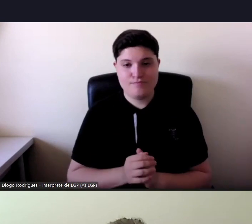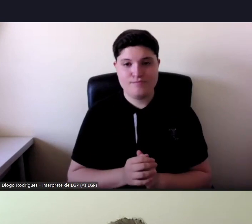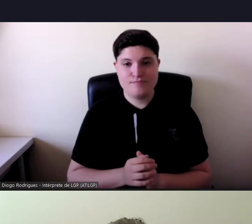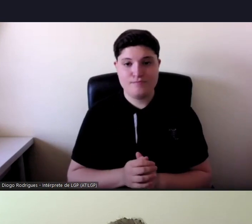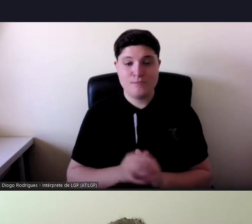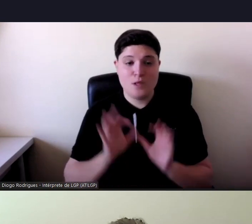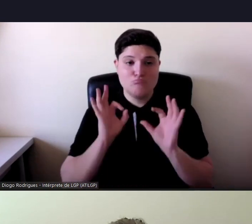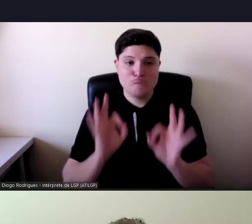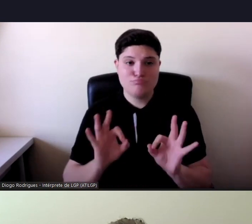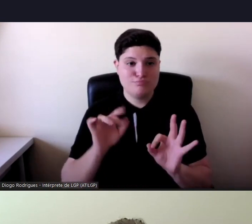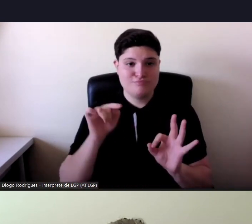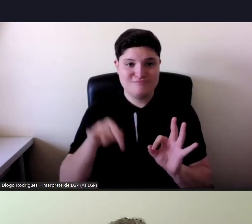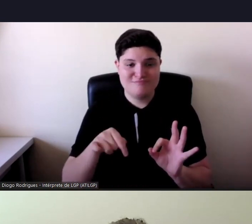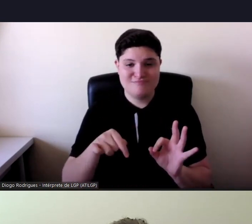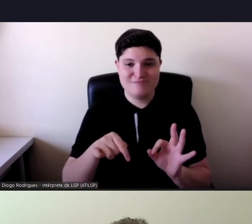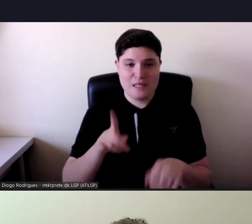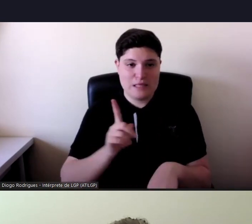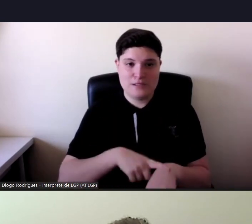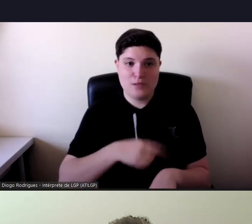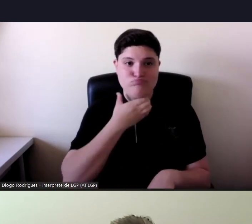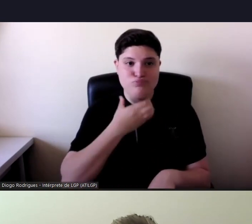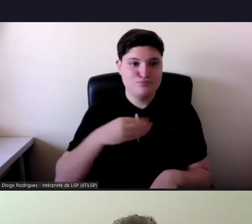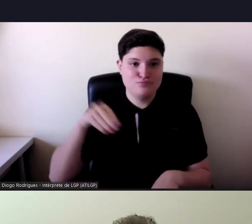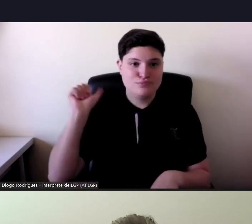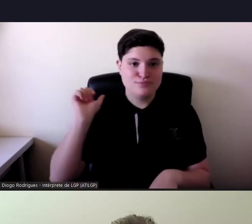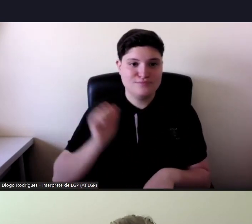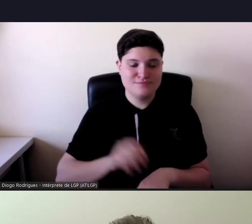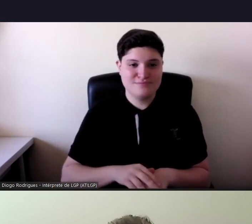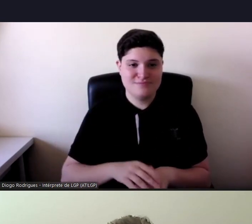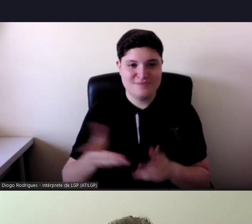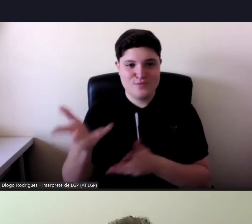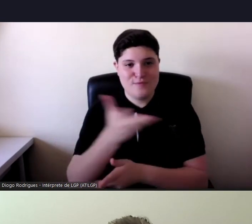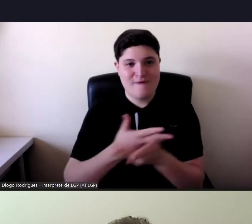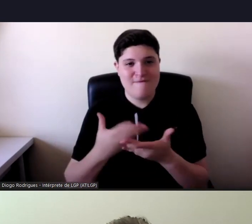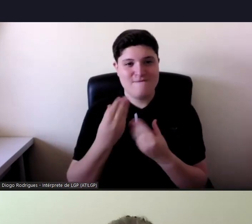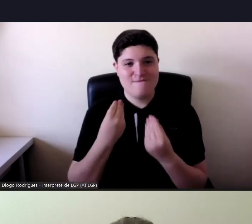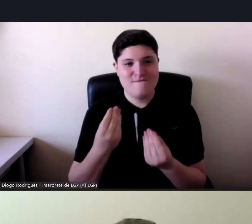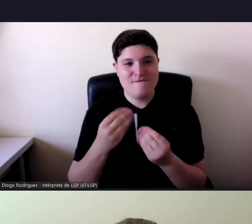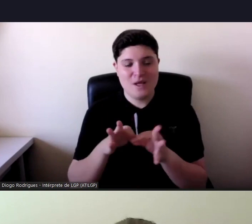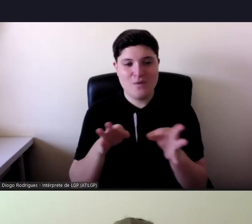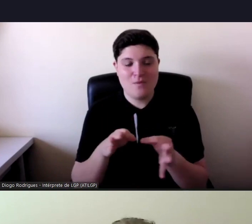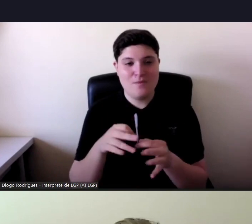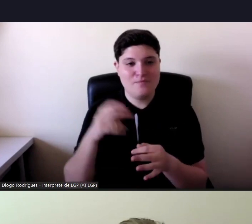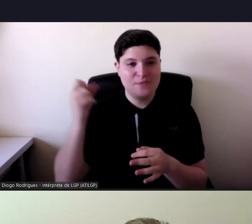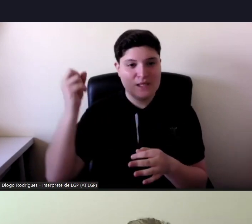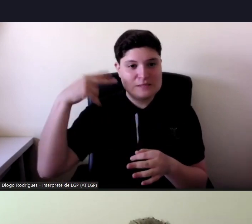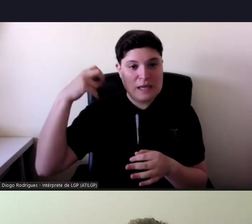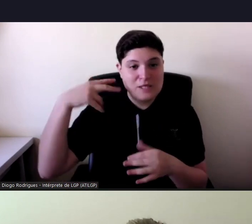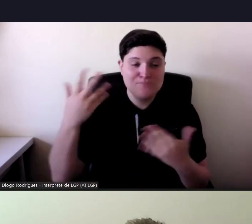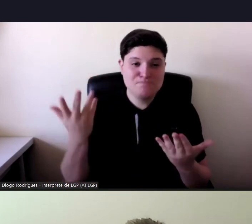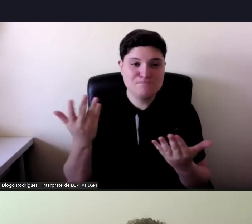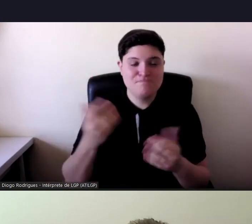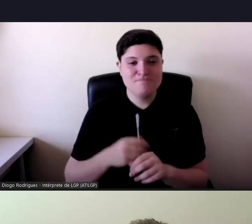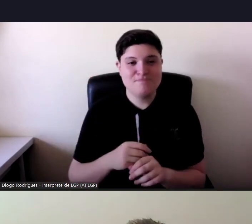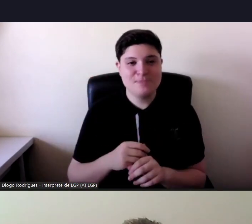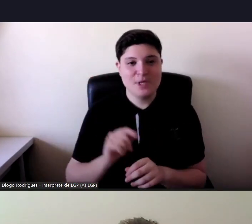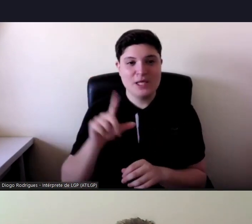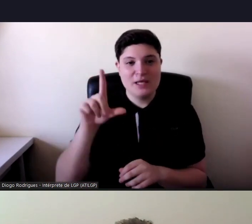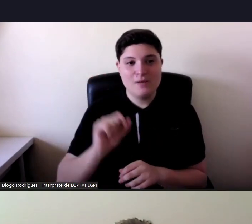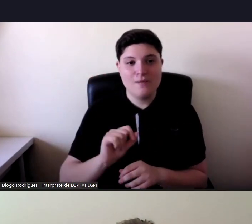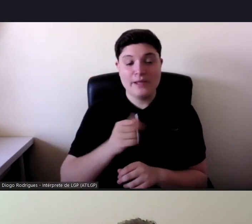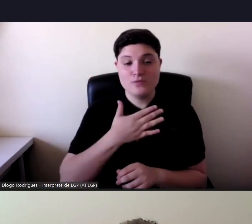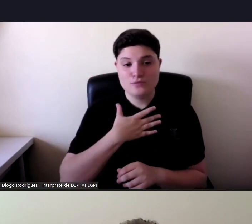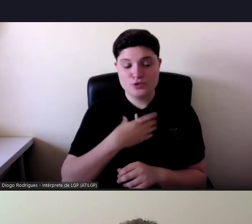também temos desenvolvido, que penso que são interessantes partilhar. Temos um projeto que está no início, que